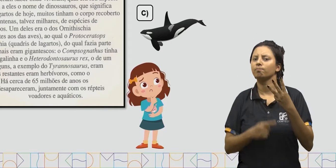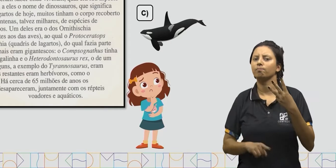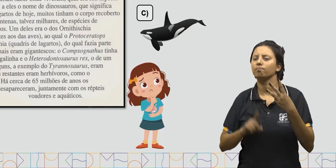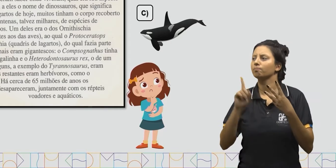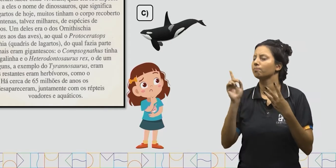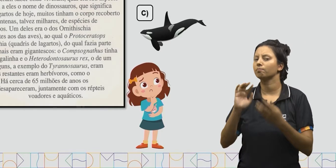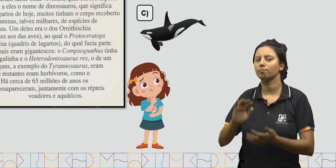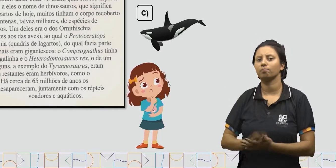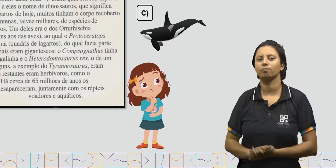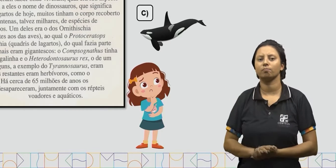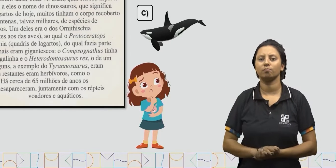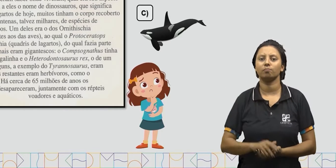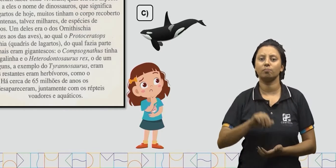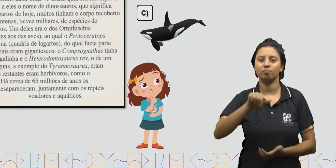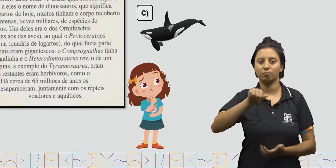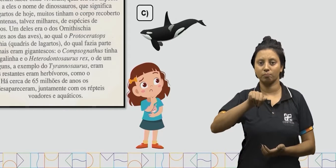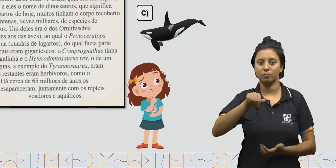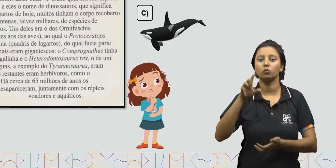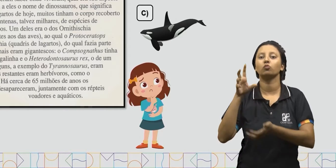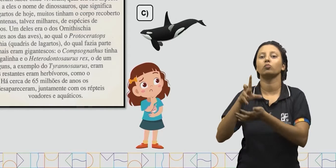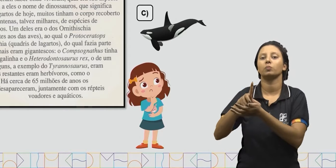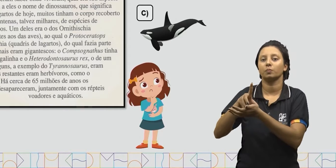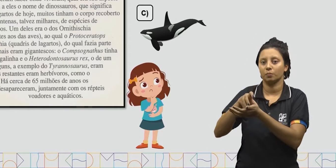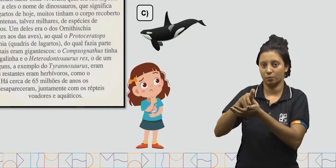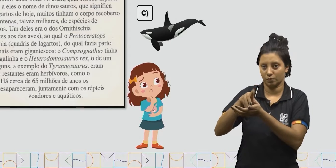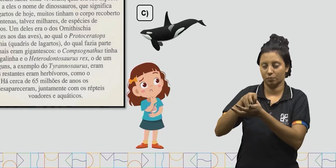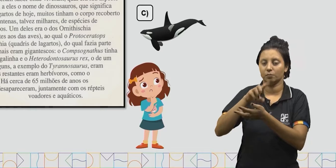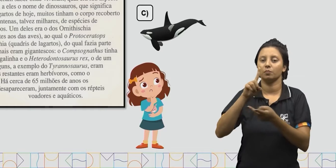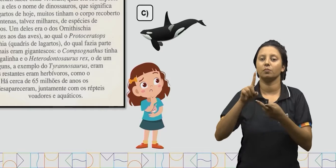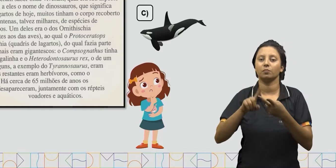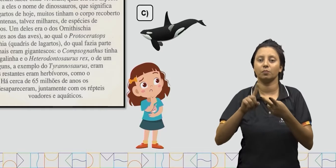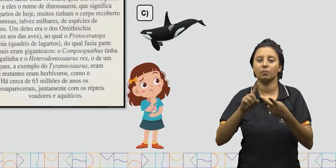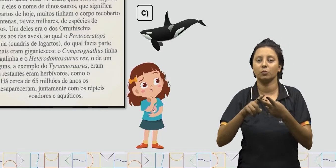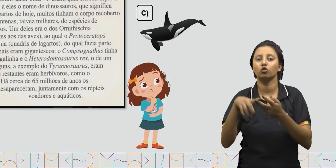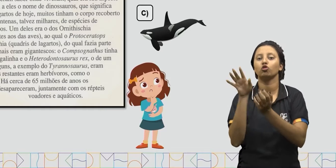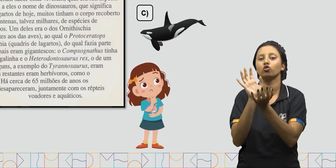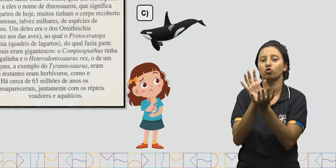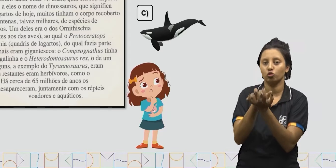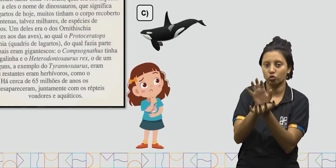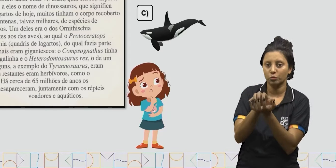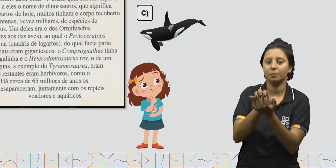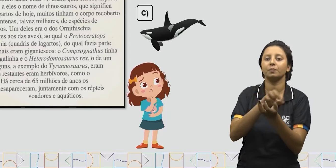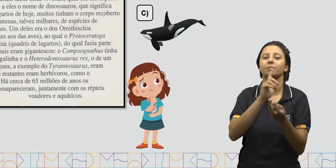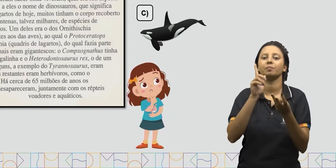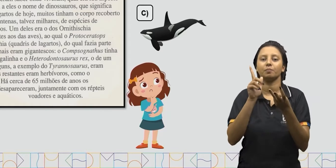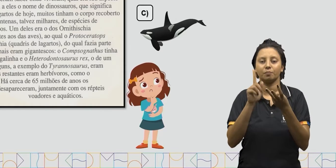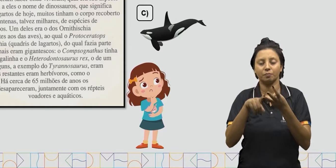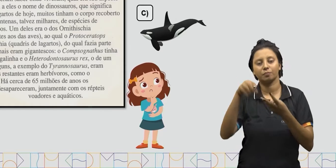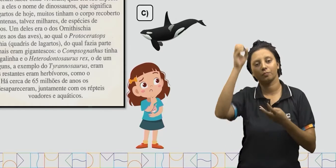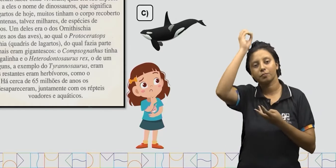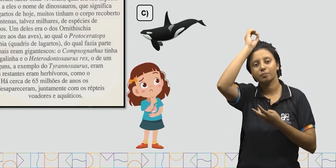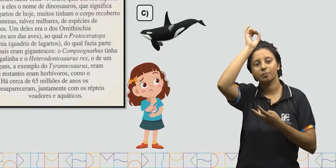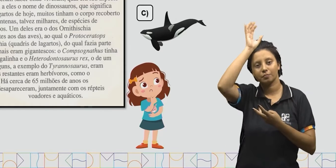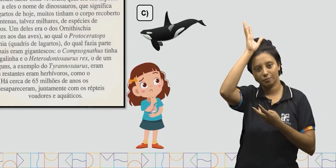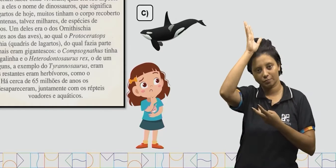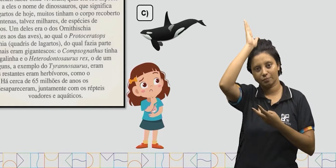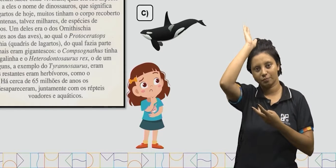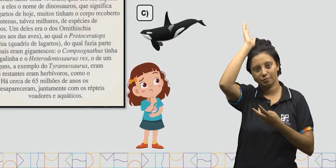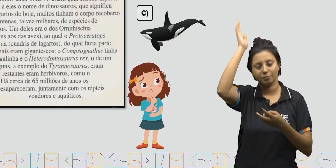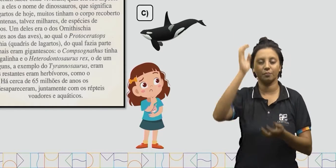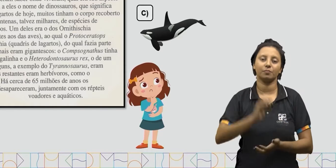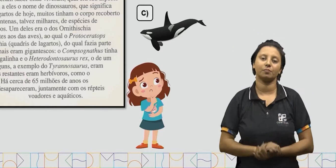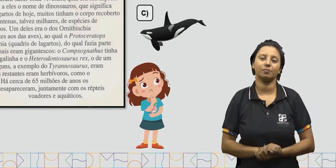Na alternativa A, nós temos um dinossauro. Na alternativa B, nós temos um jacaré. E na alternativa C, nós temos uma